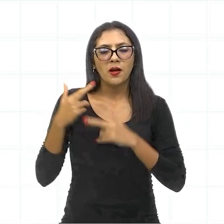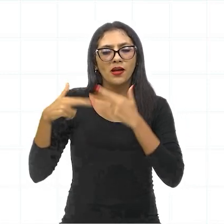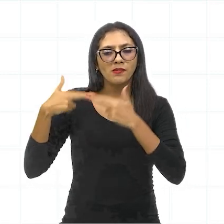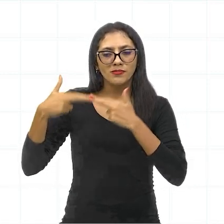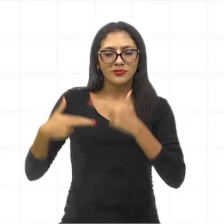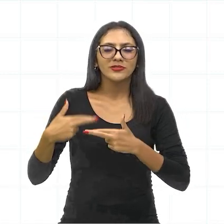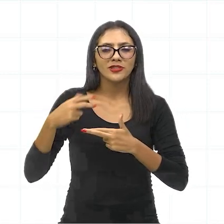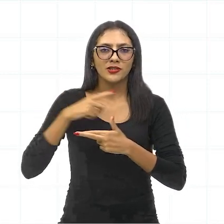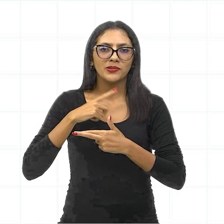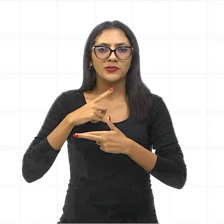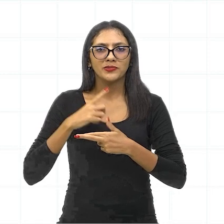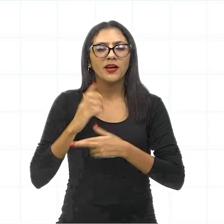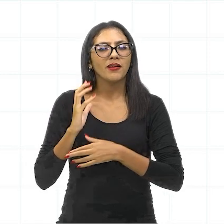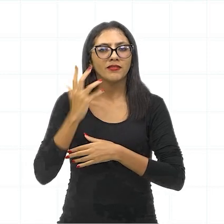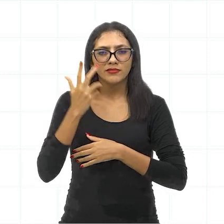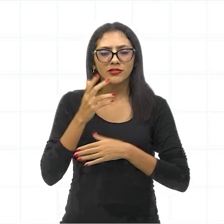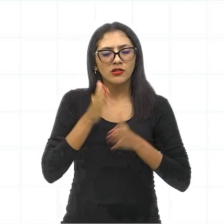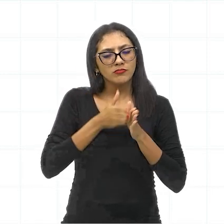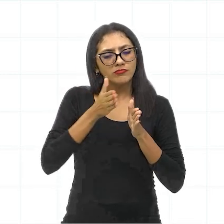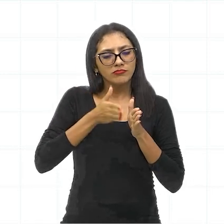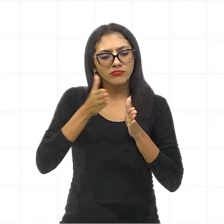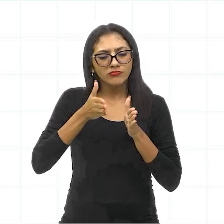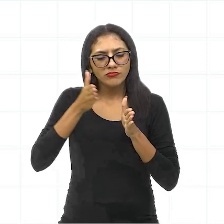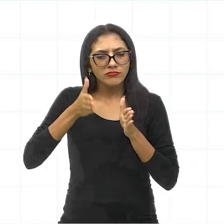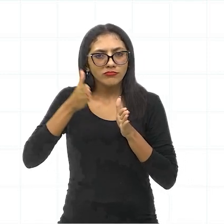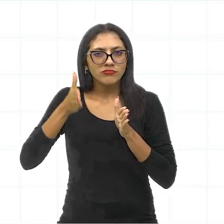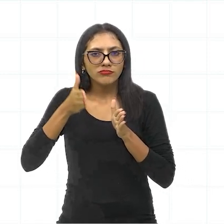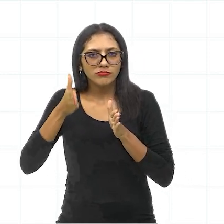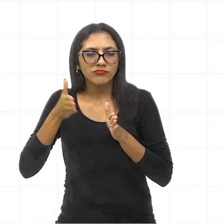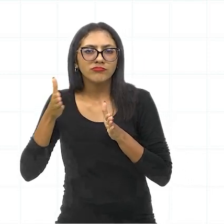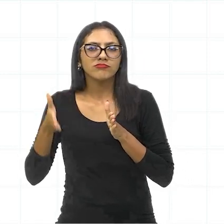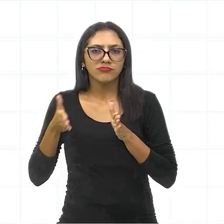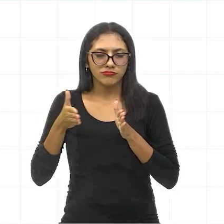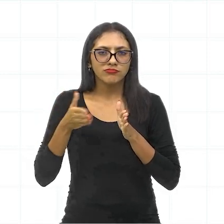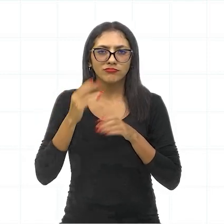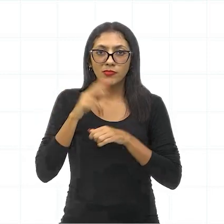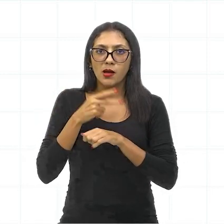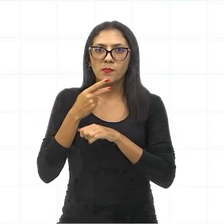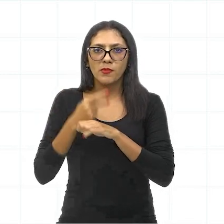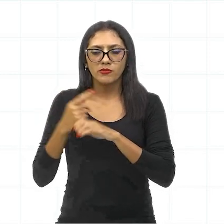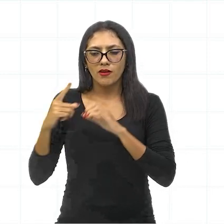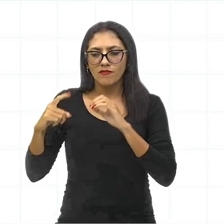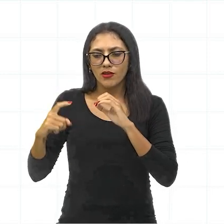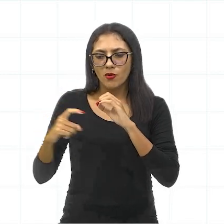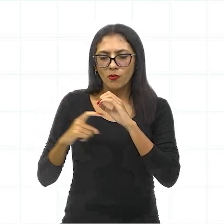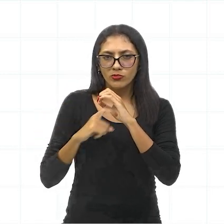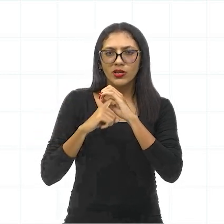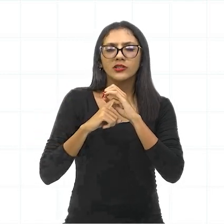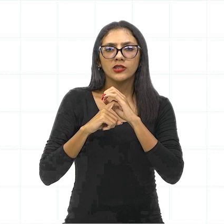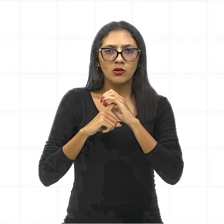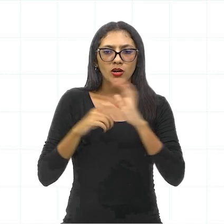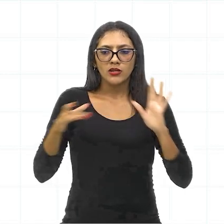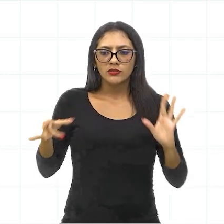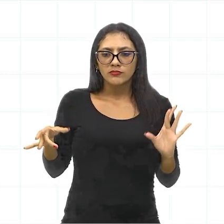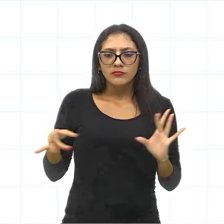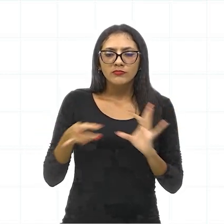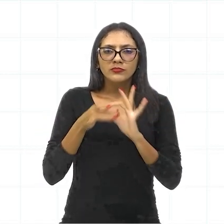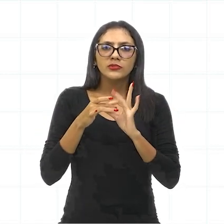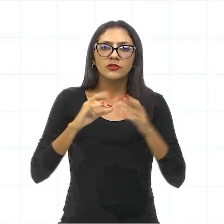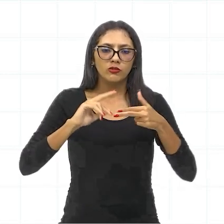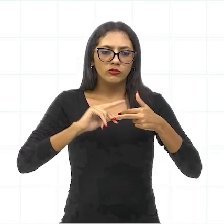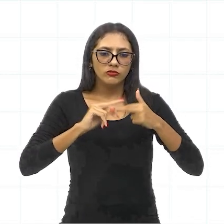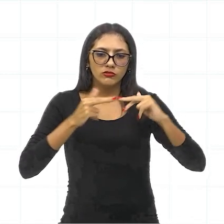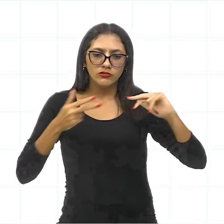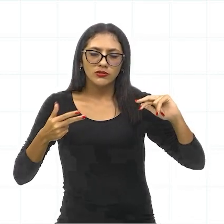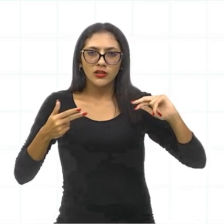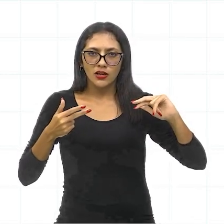vai acontecer, né, todo esse processo após a fecundação, que é a combinação do material genético, como nós